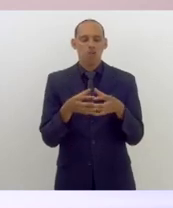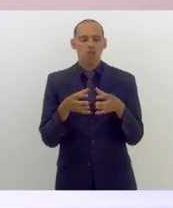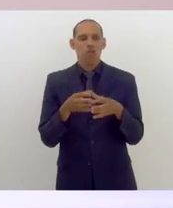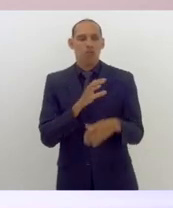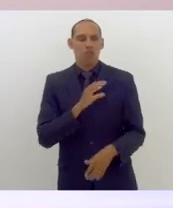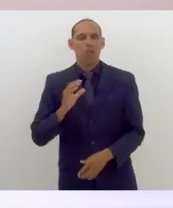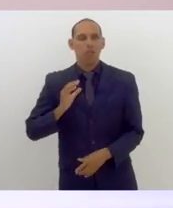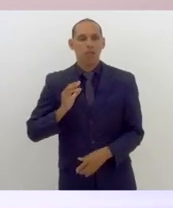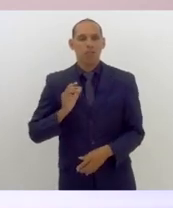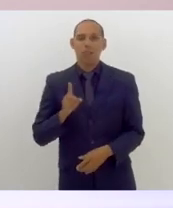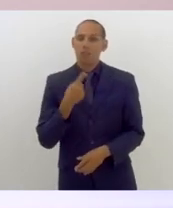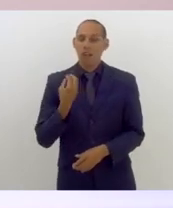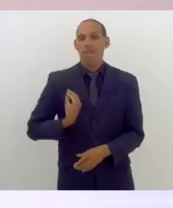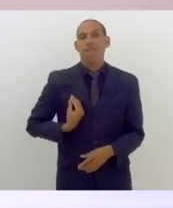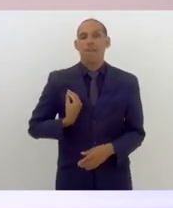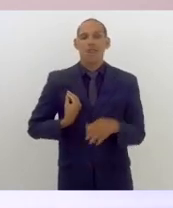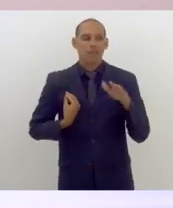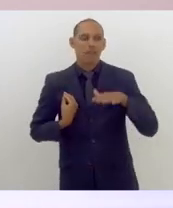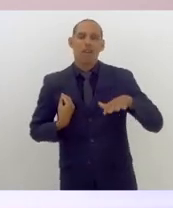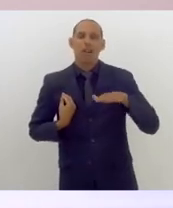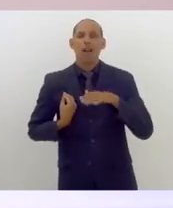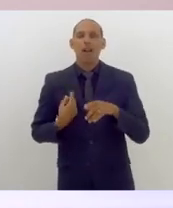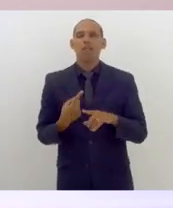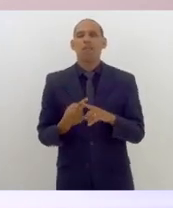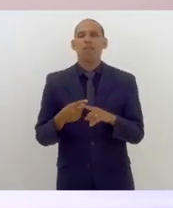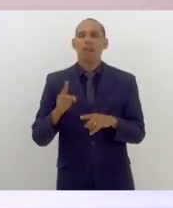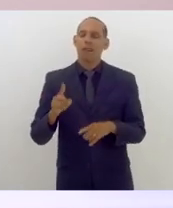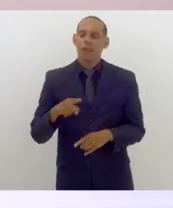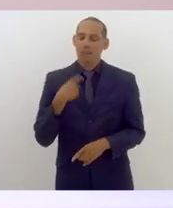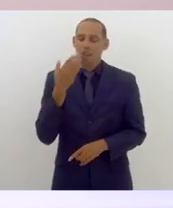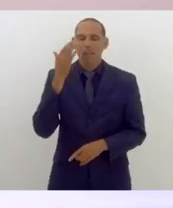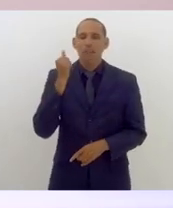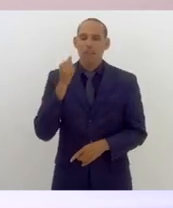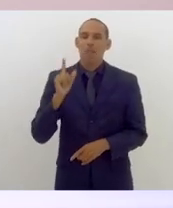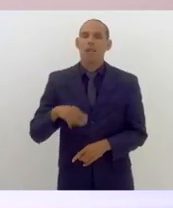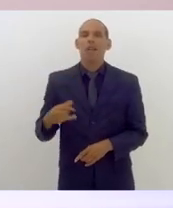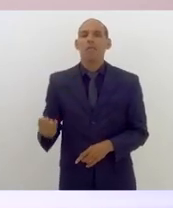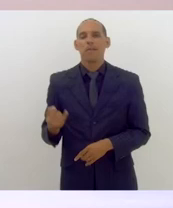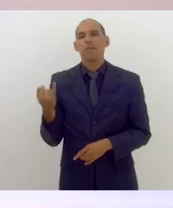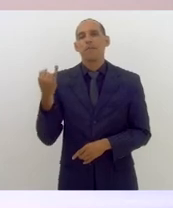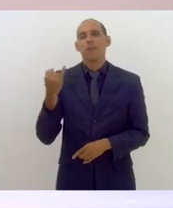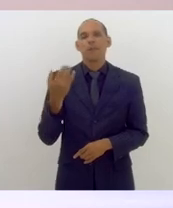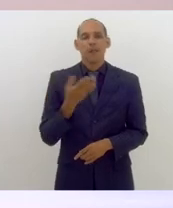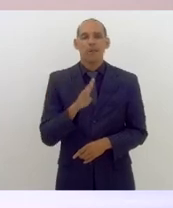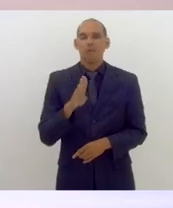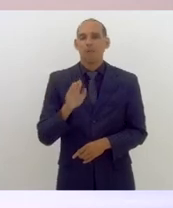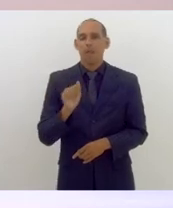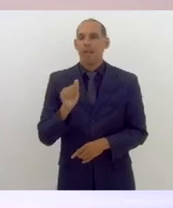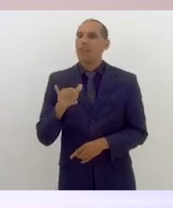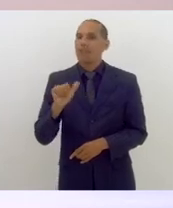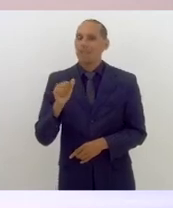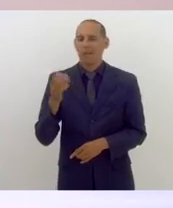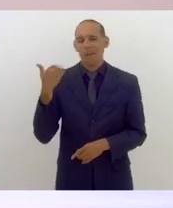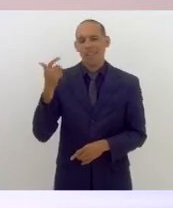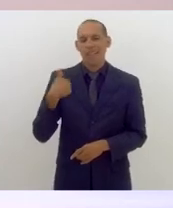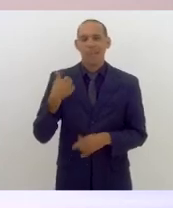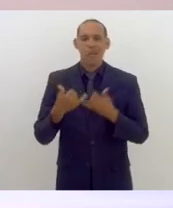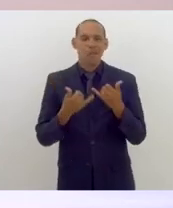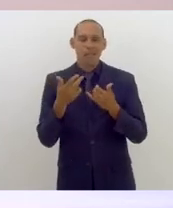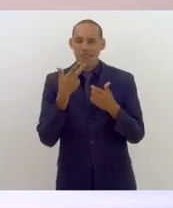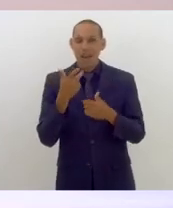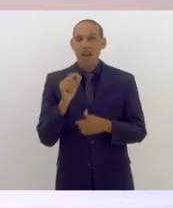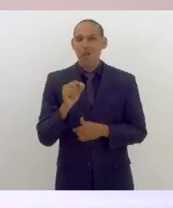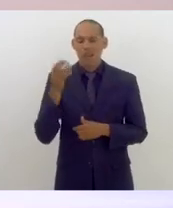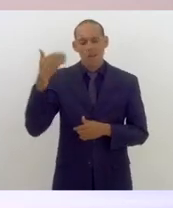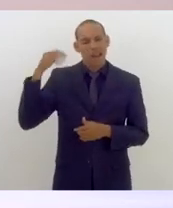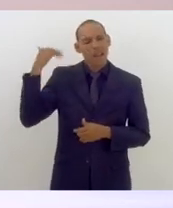nós que moramos naquela região porque sabemos da importância da Baía de Sepetiba eu costuma brincar e dizer na